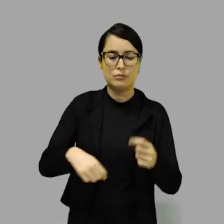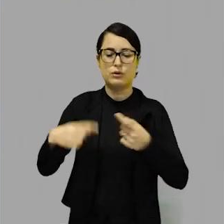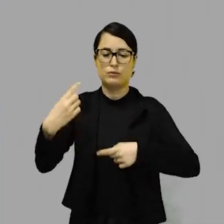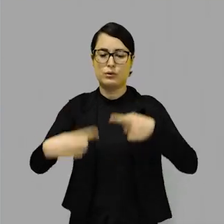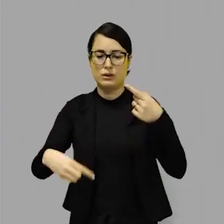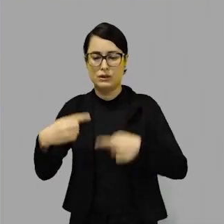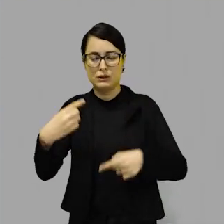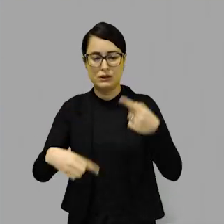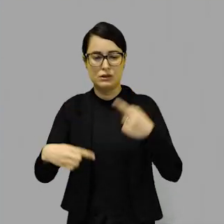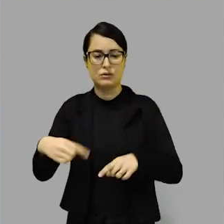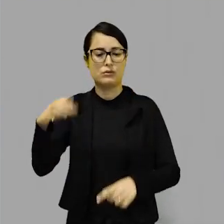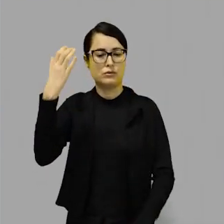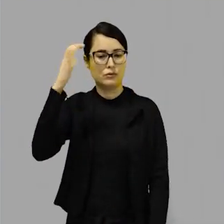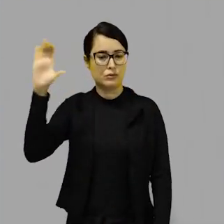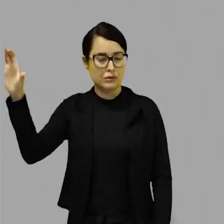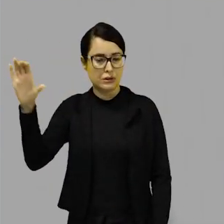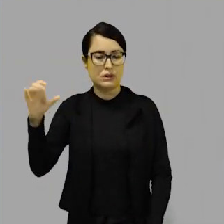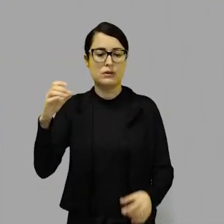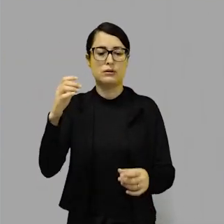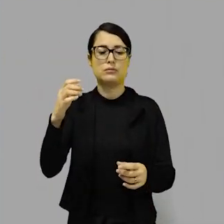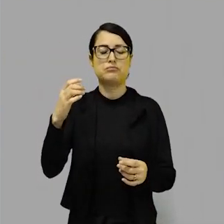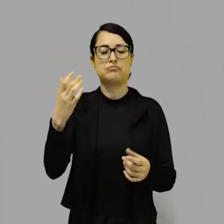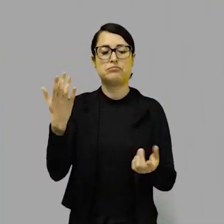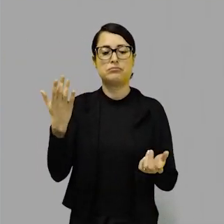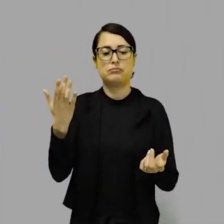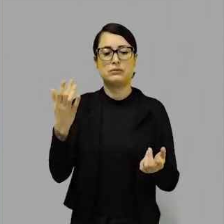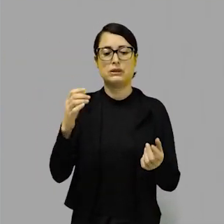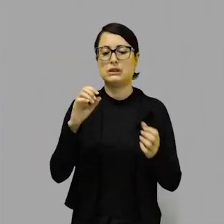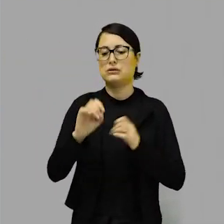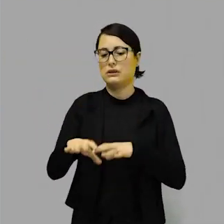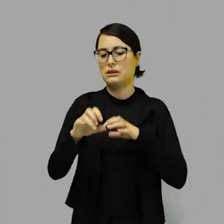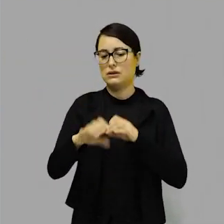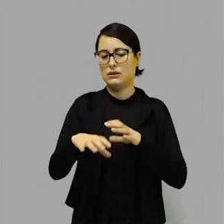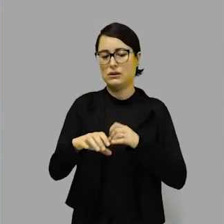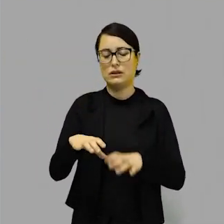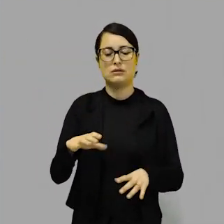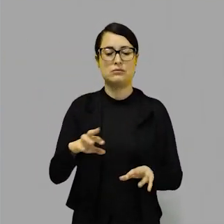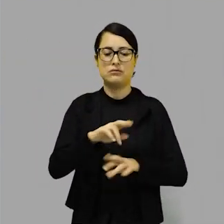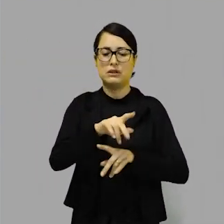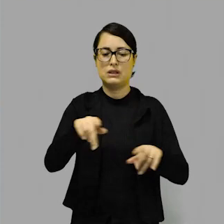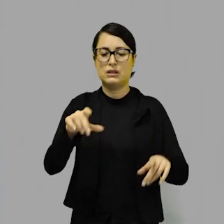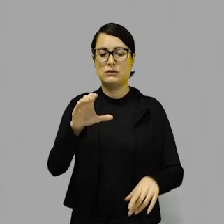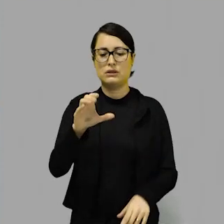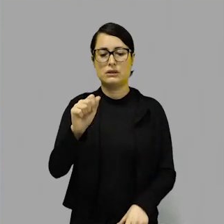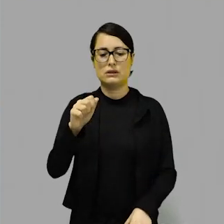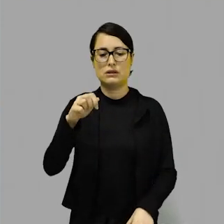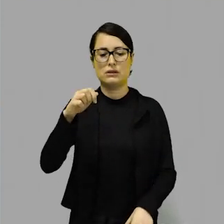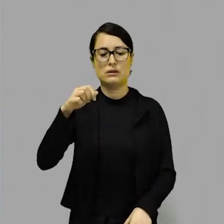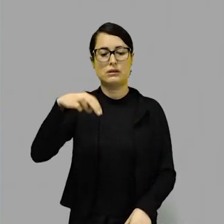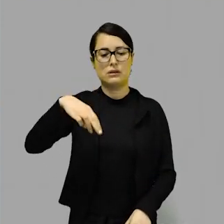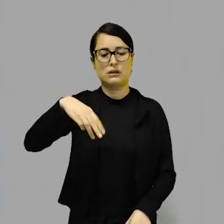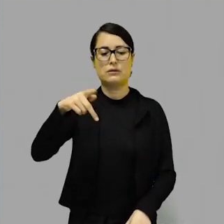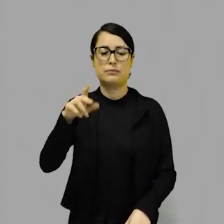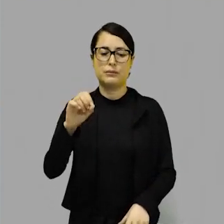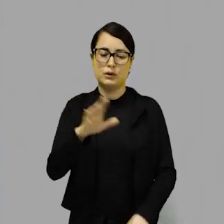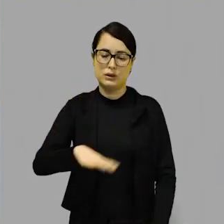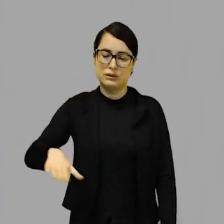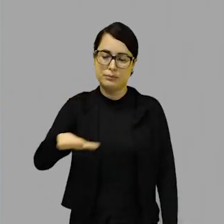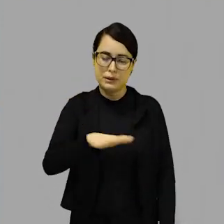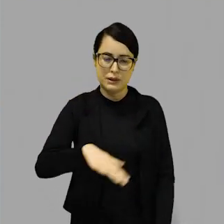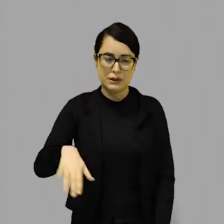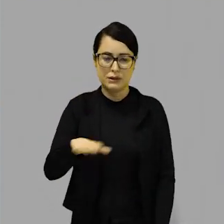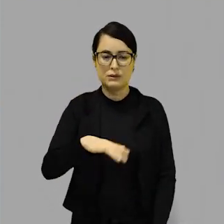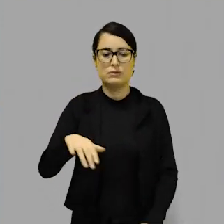político, campo cultural, campo jurídico, campo educacional. Então a ideia até de espaço também, né? De